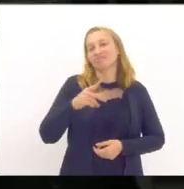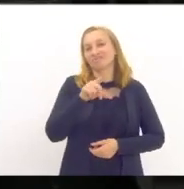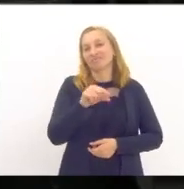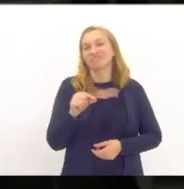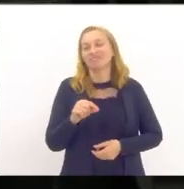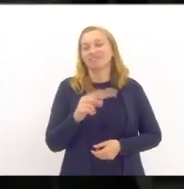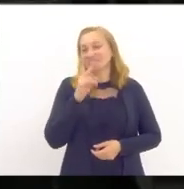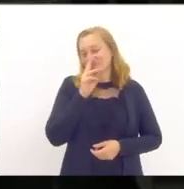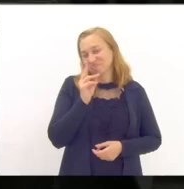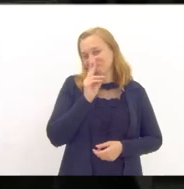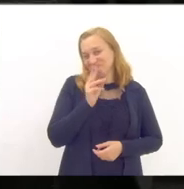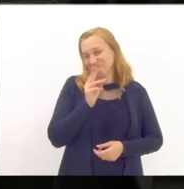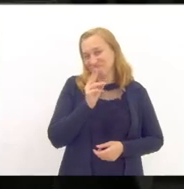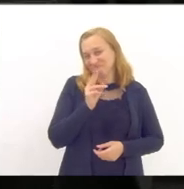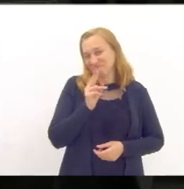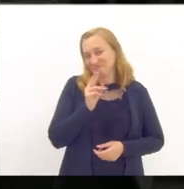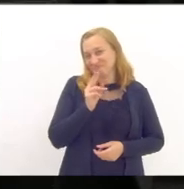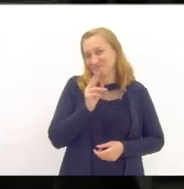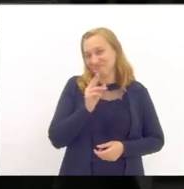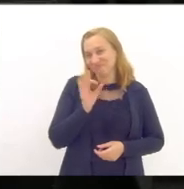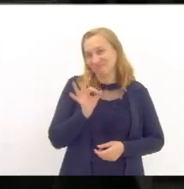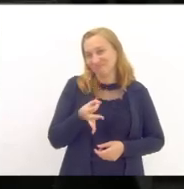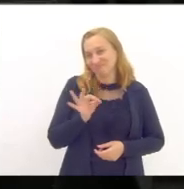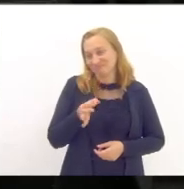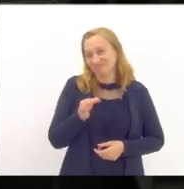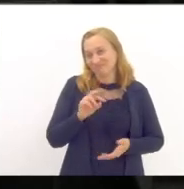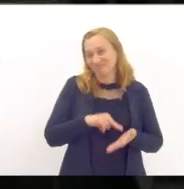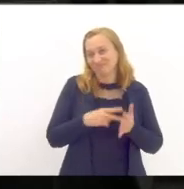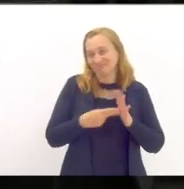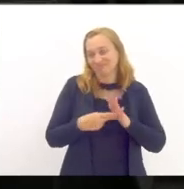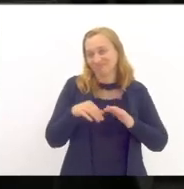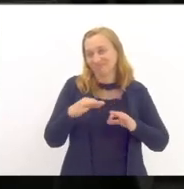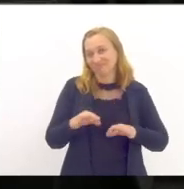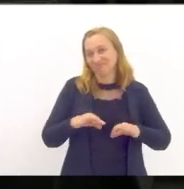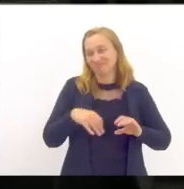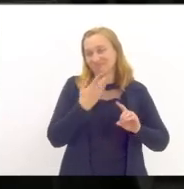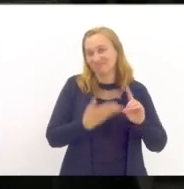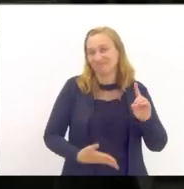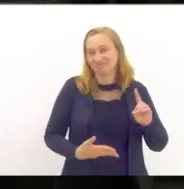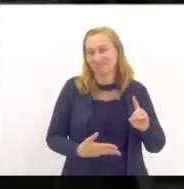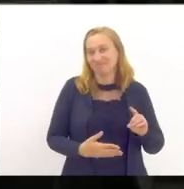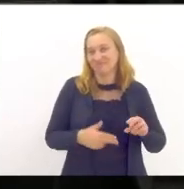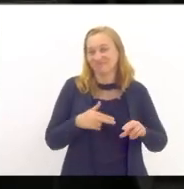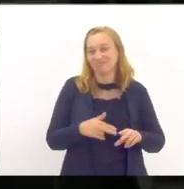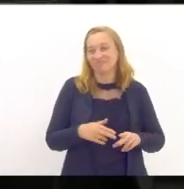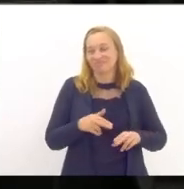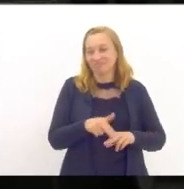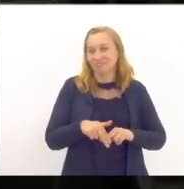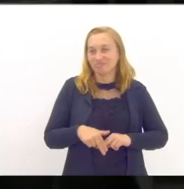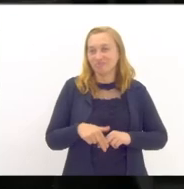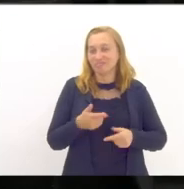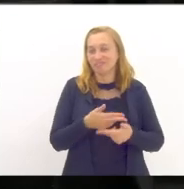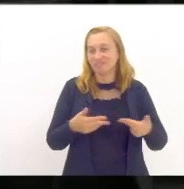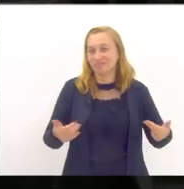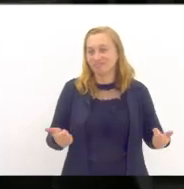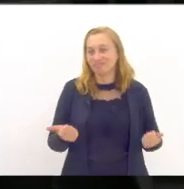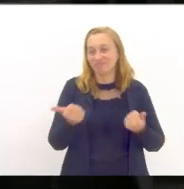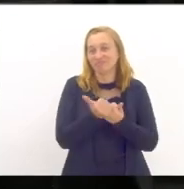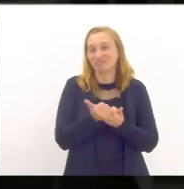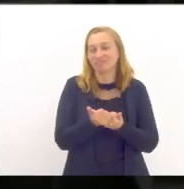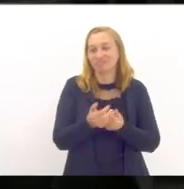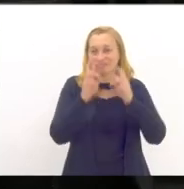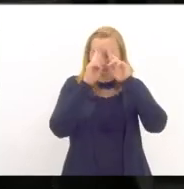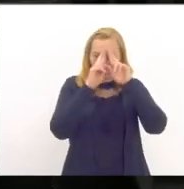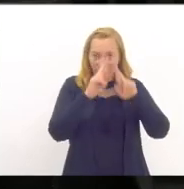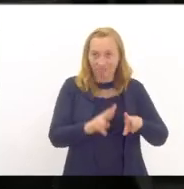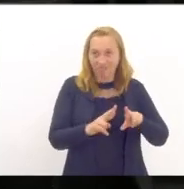e a que me parece mais correta para interpretar essa homenagem, é a de que a razão para tantos apoiamentos venha do